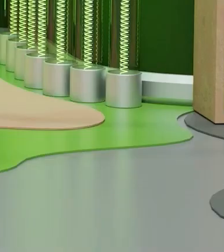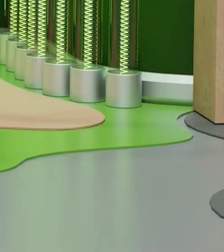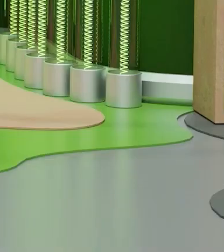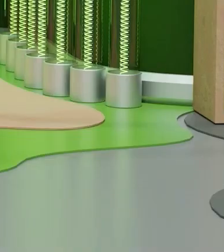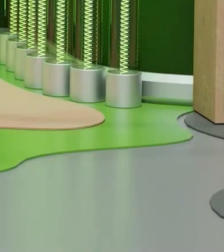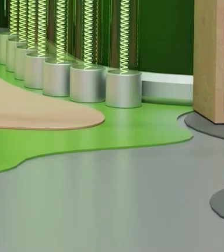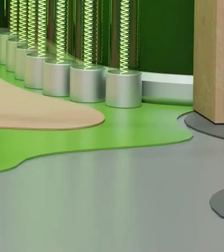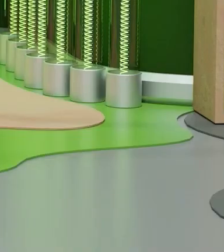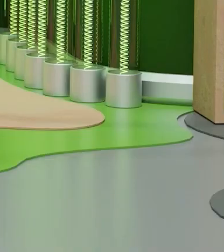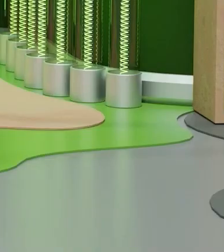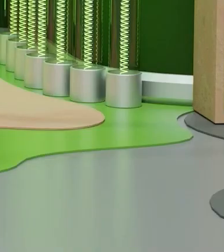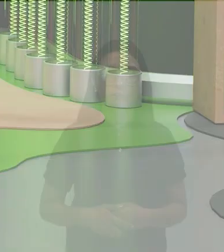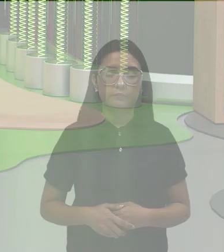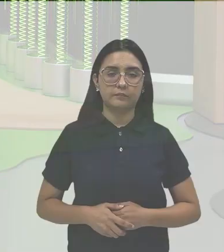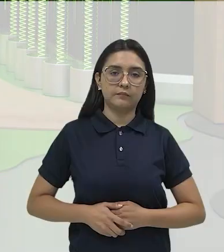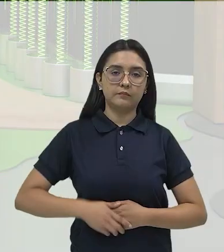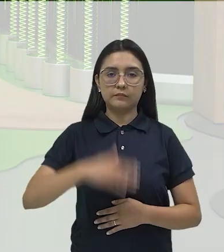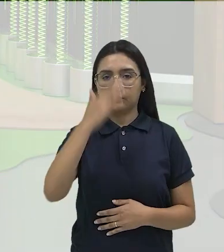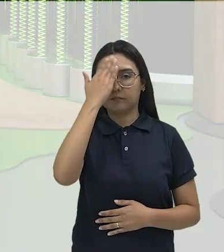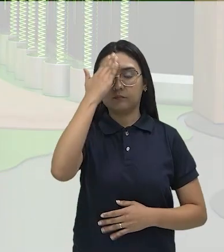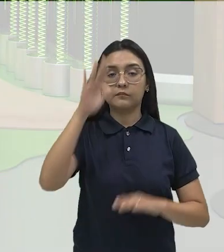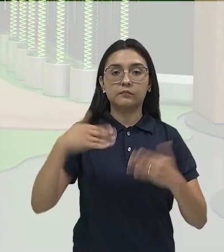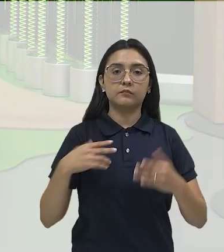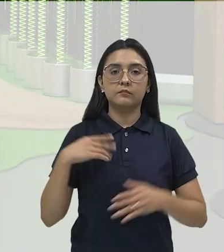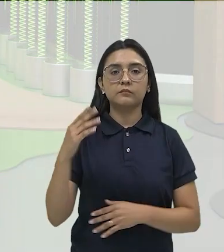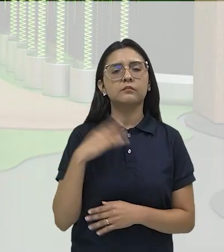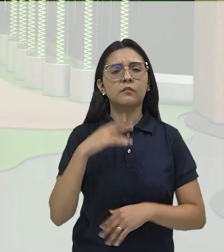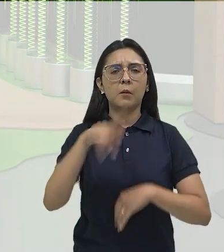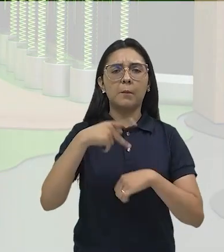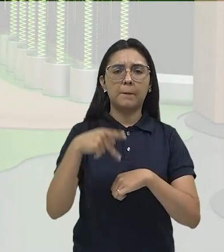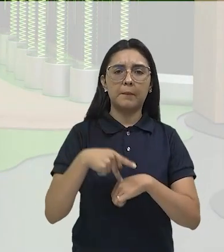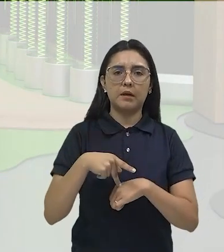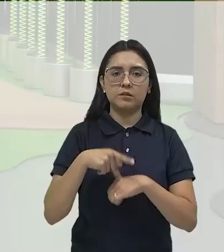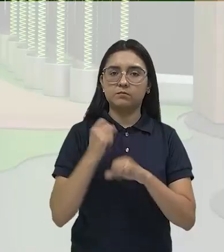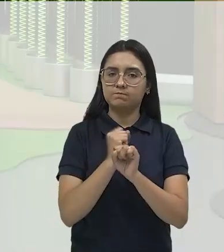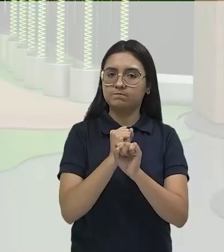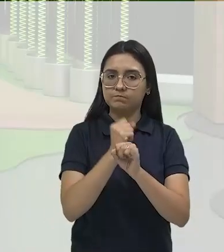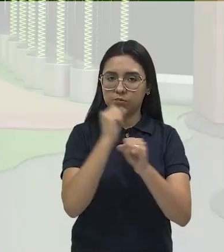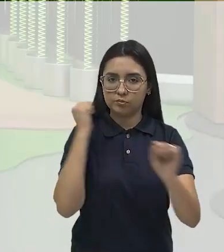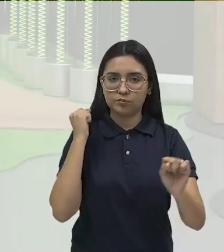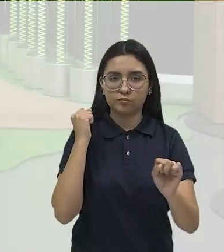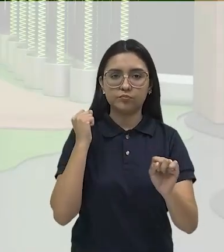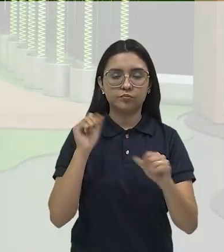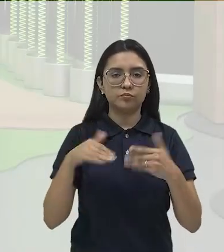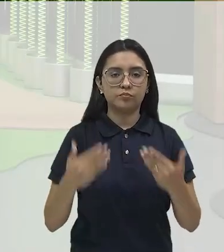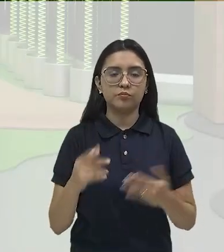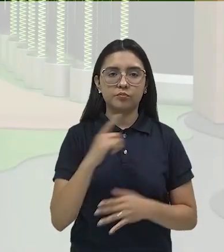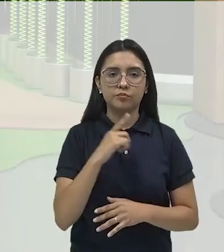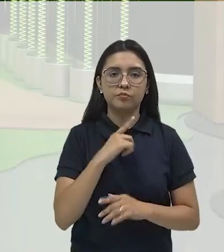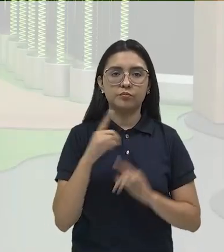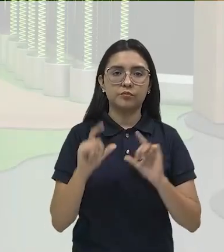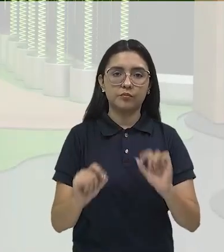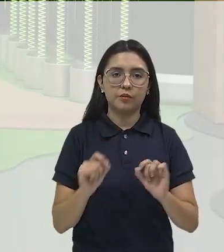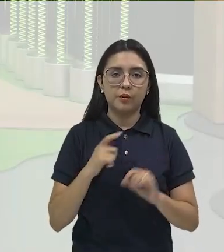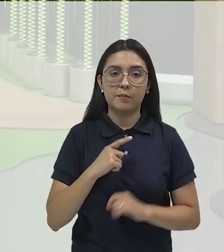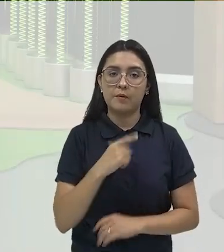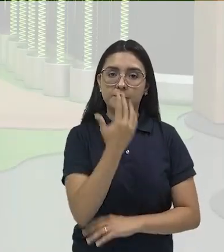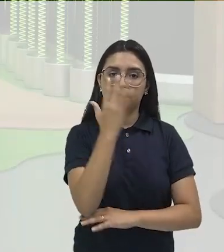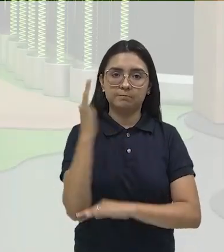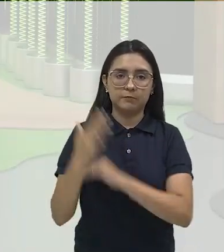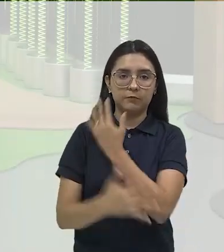de dimensões continentais, é um país muito grande. Nós temos uma